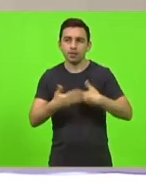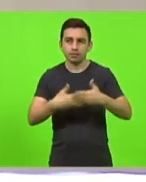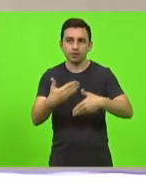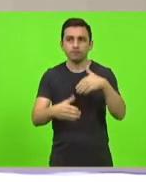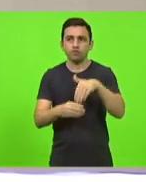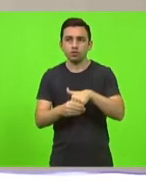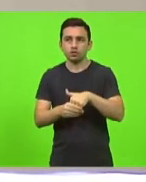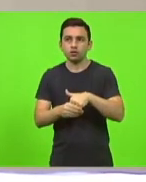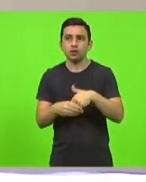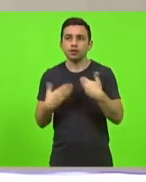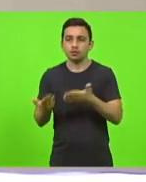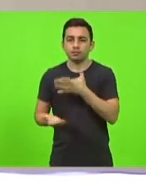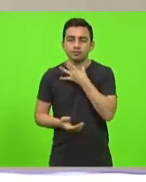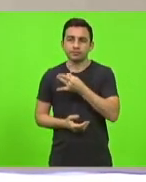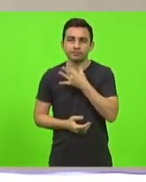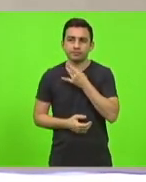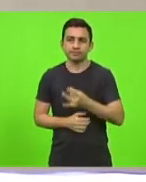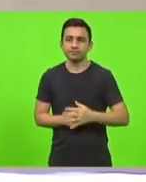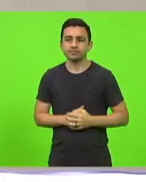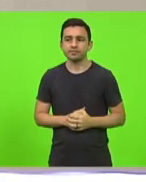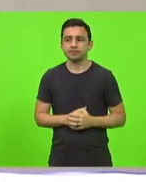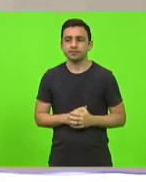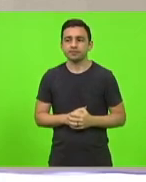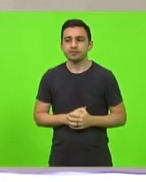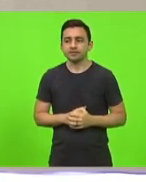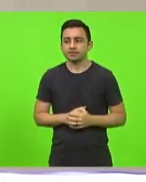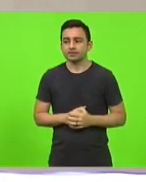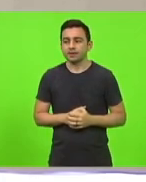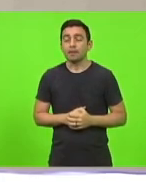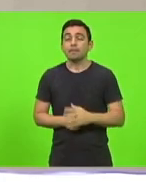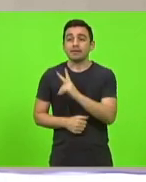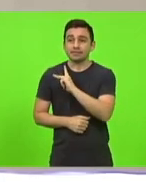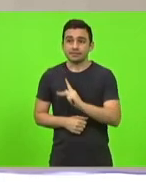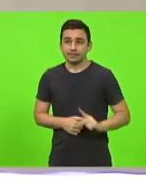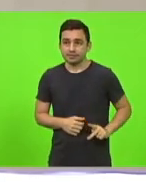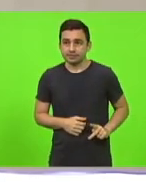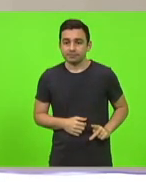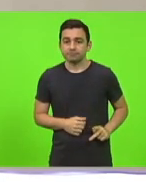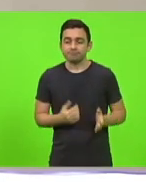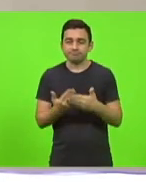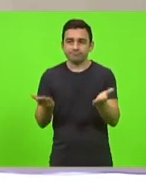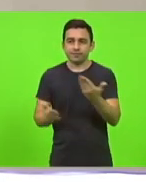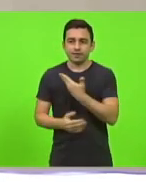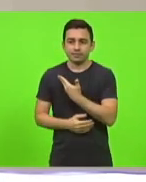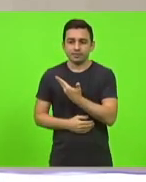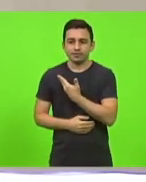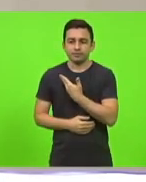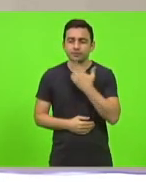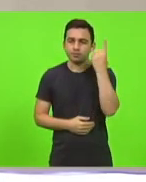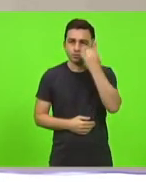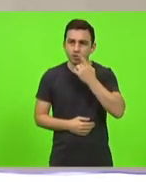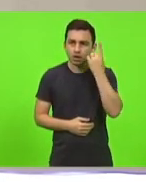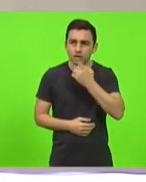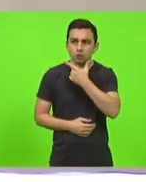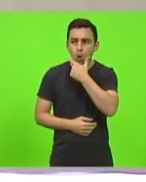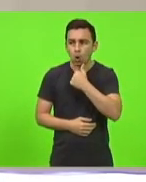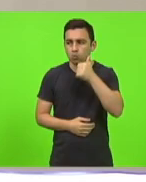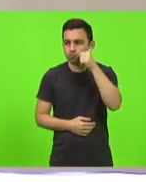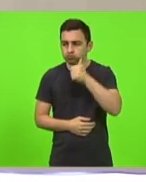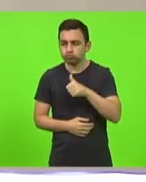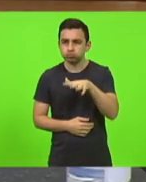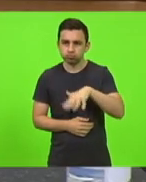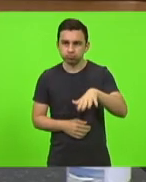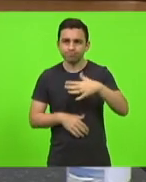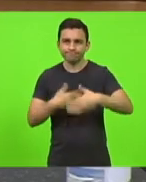palavra o deputado Valdir Cobalcini. Senhor presidente, colegas deputados, deputadas, o encaminhamento de